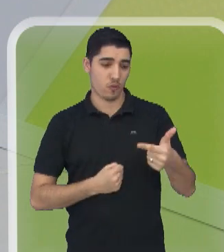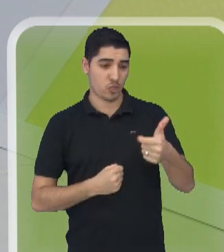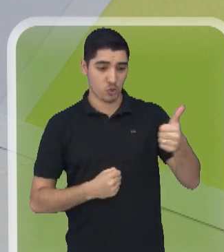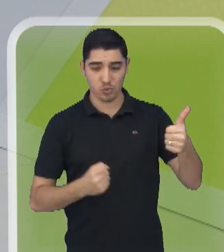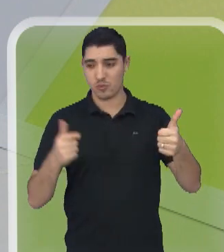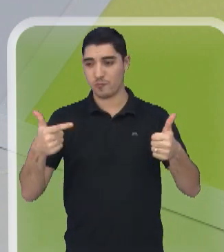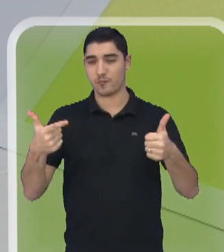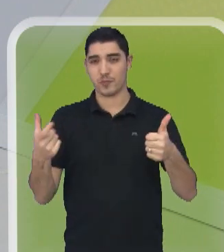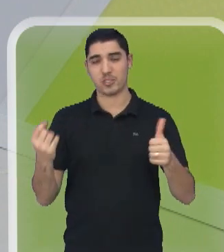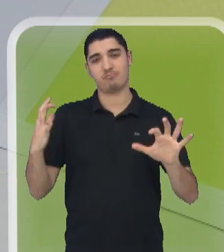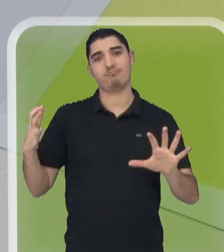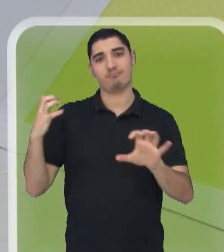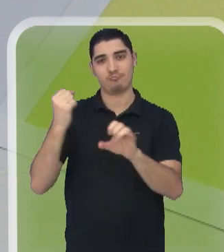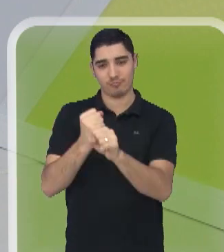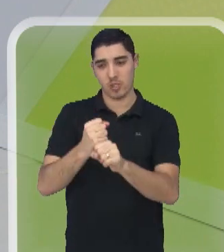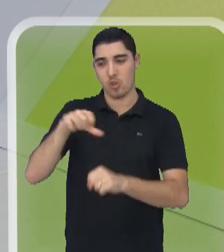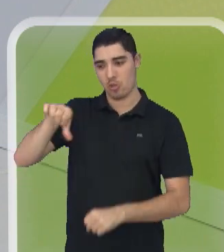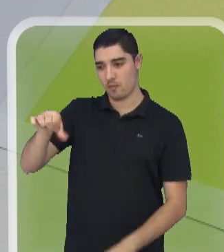21-20, placar final